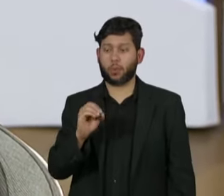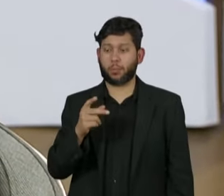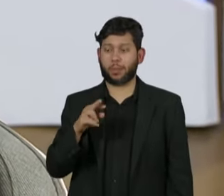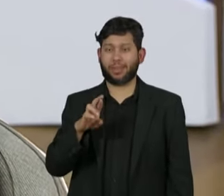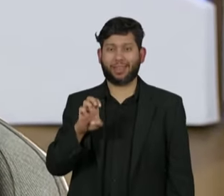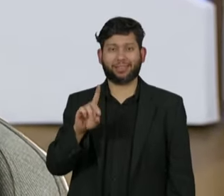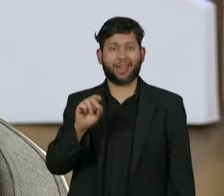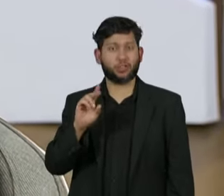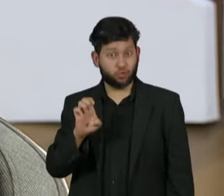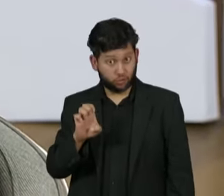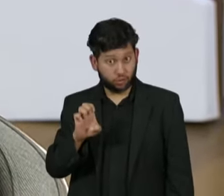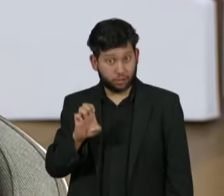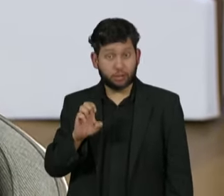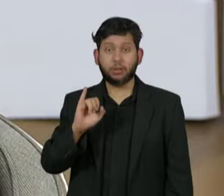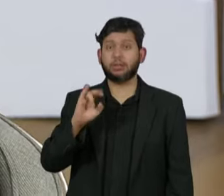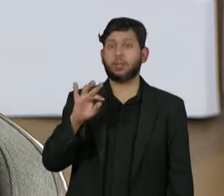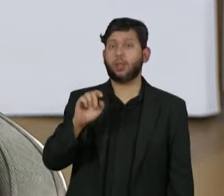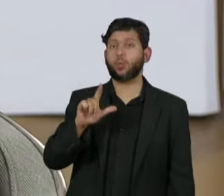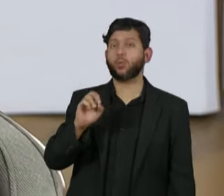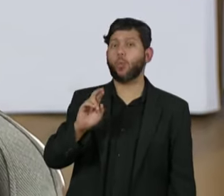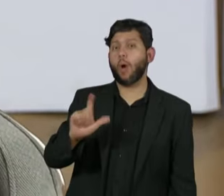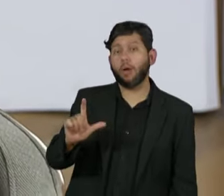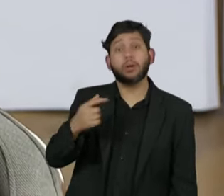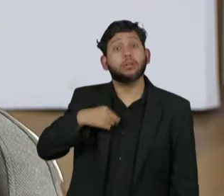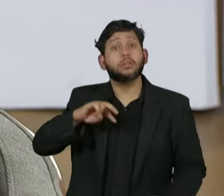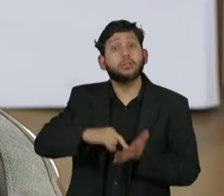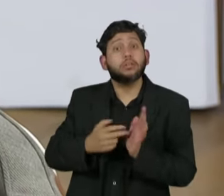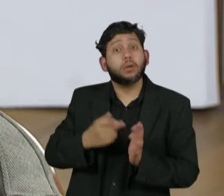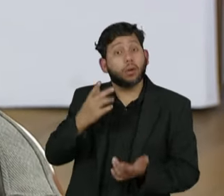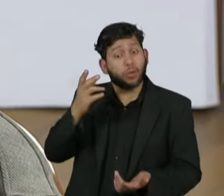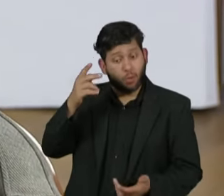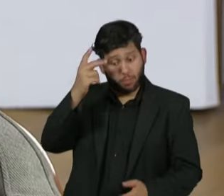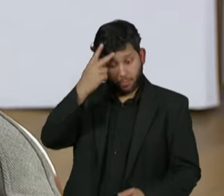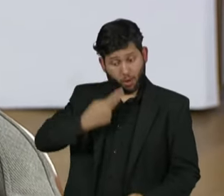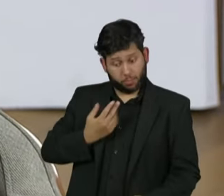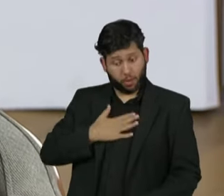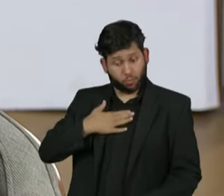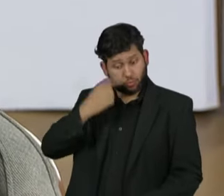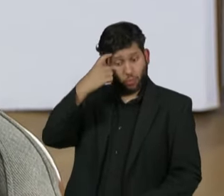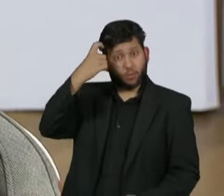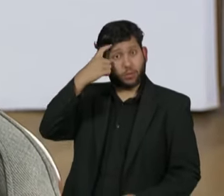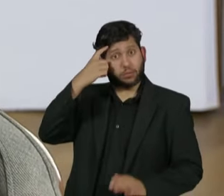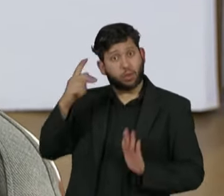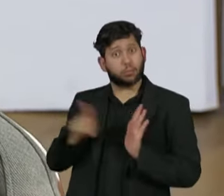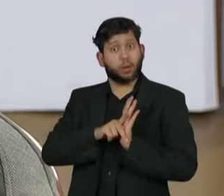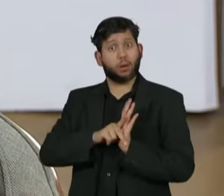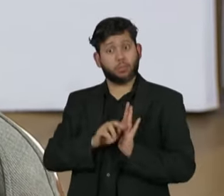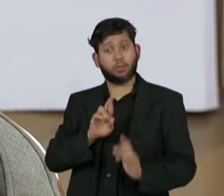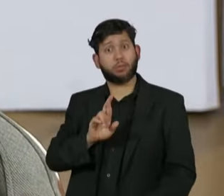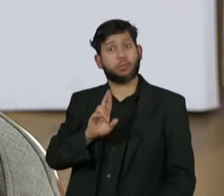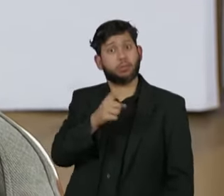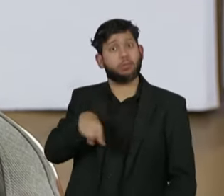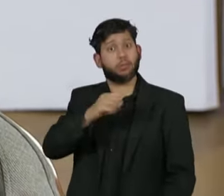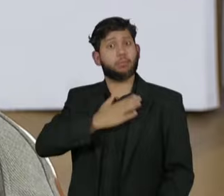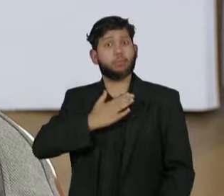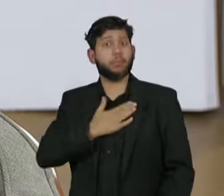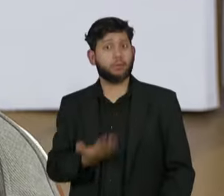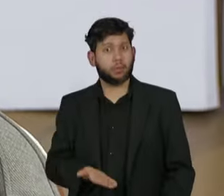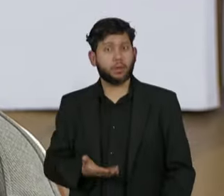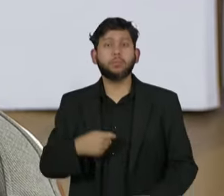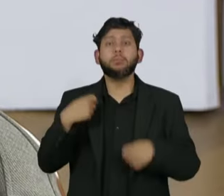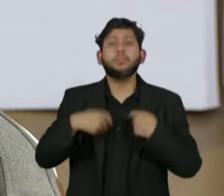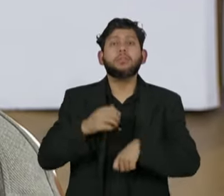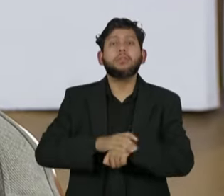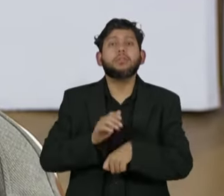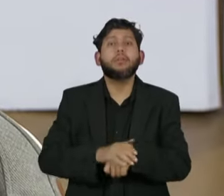interferência de grandes modelos linguísticos do Futuro porque você veja o que foi que aconteceu para a gente criar esse